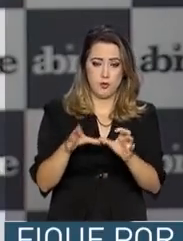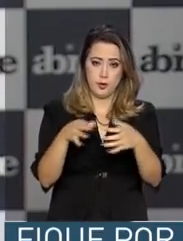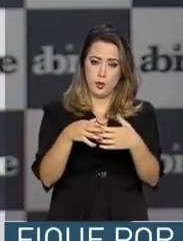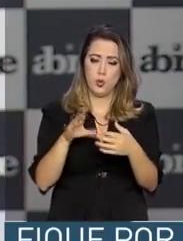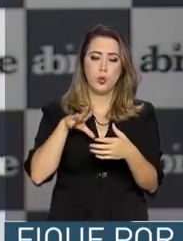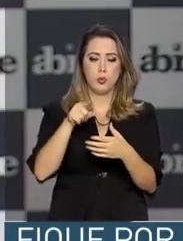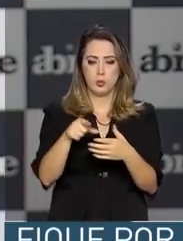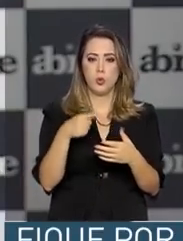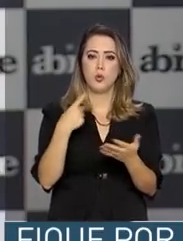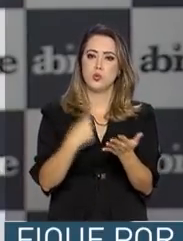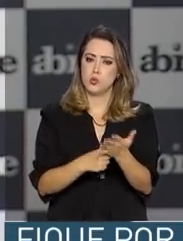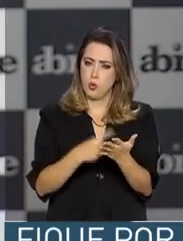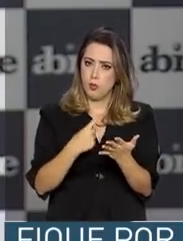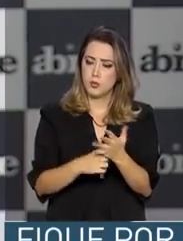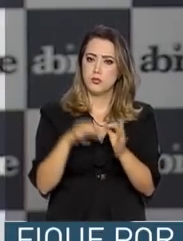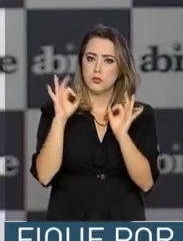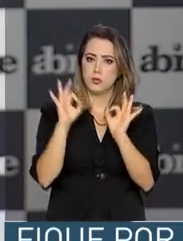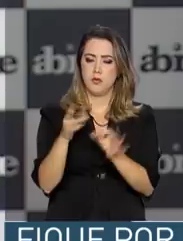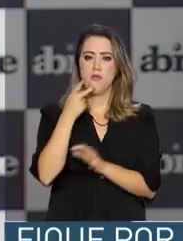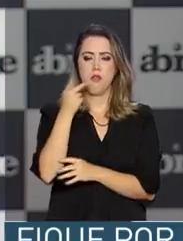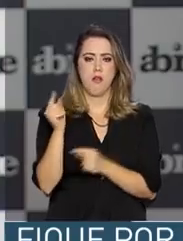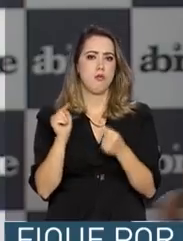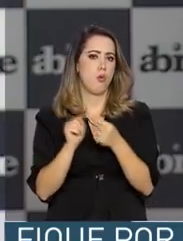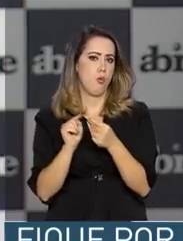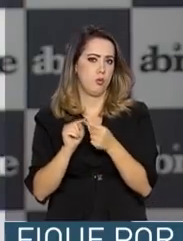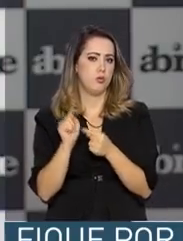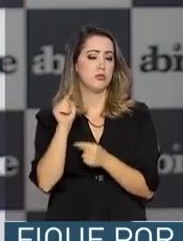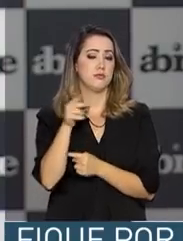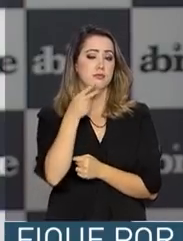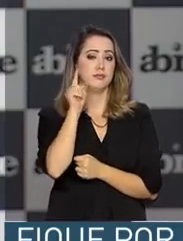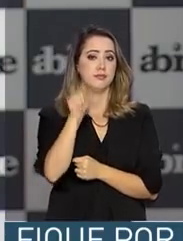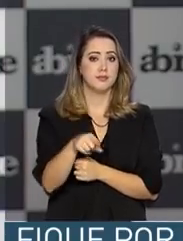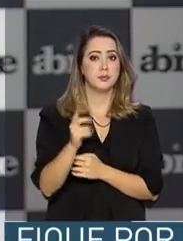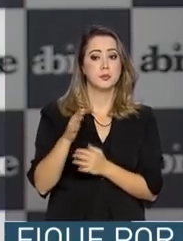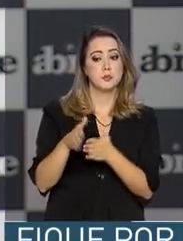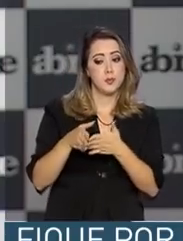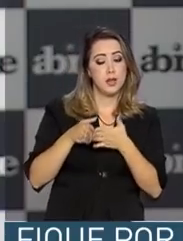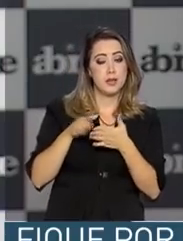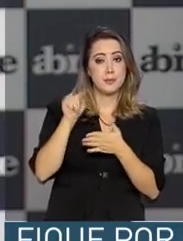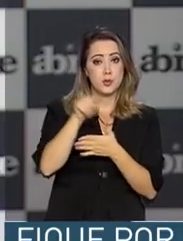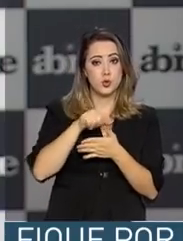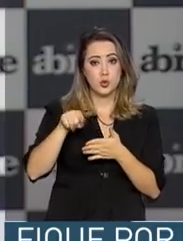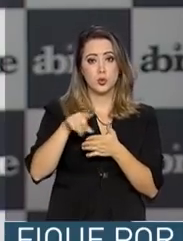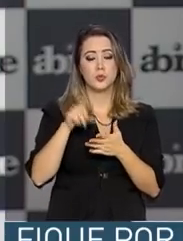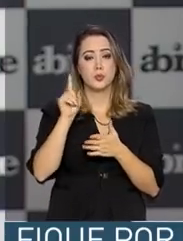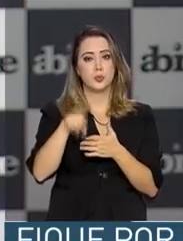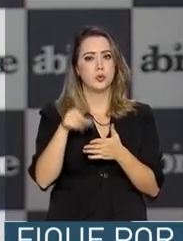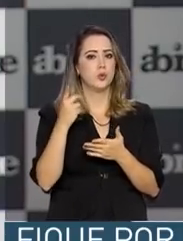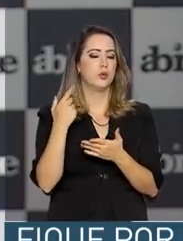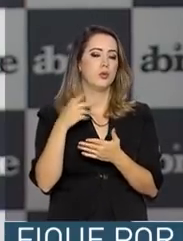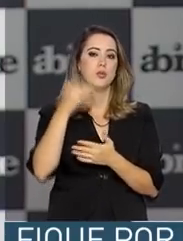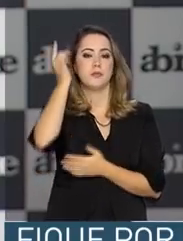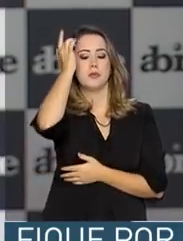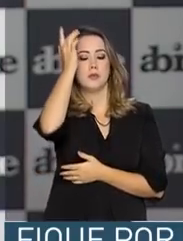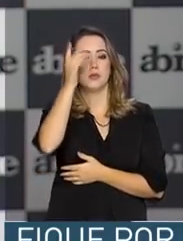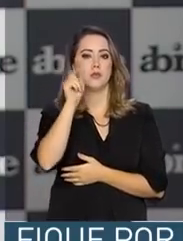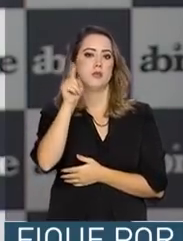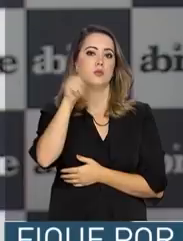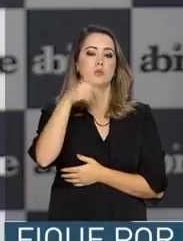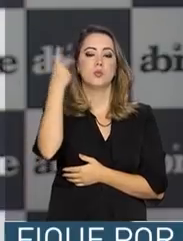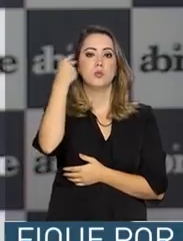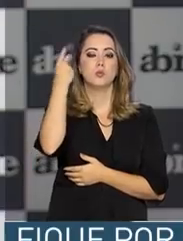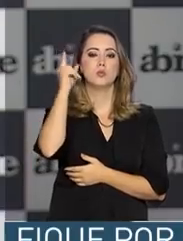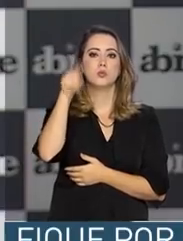foram unânimes nas suas falas, né? De dizer que este pleito é um pleito que facilita